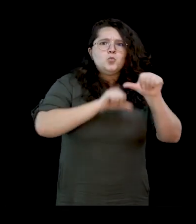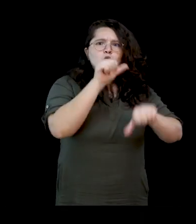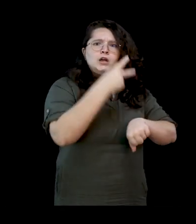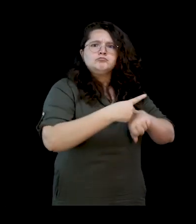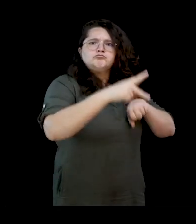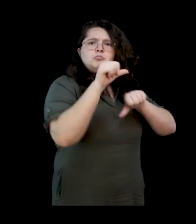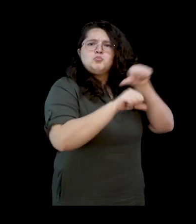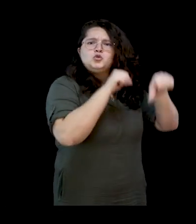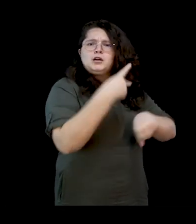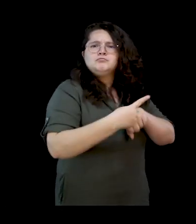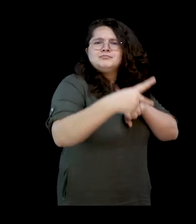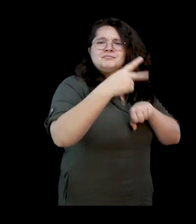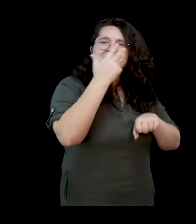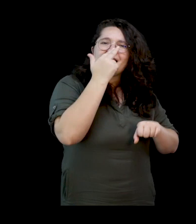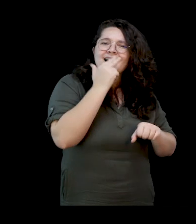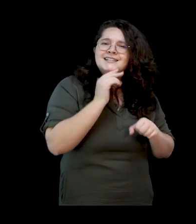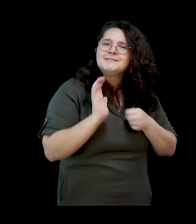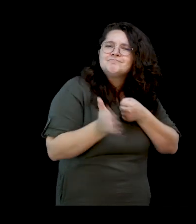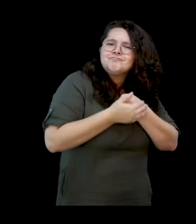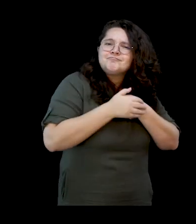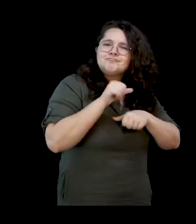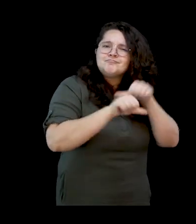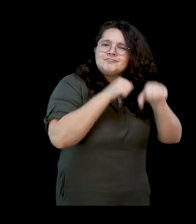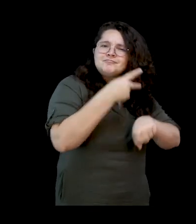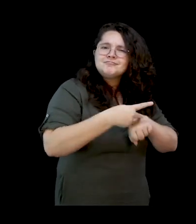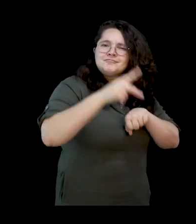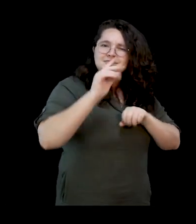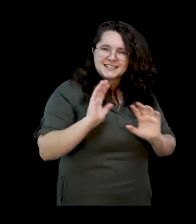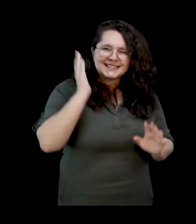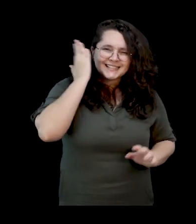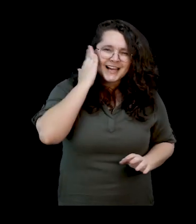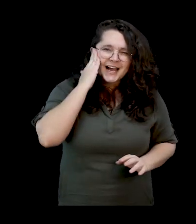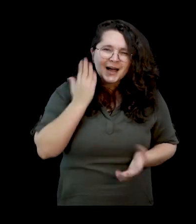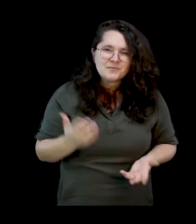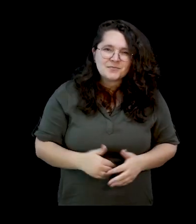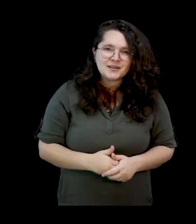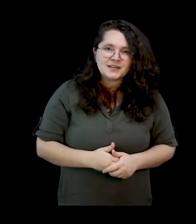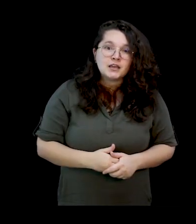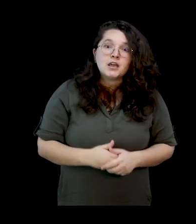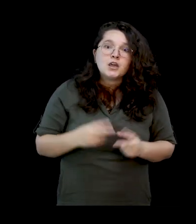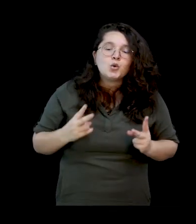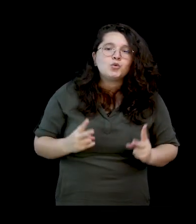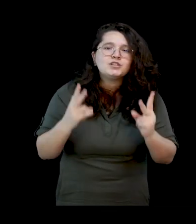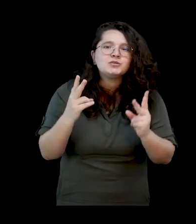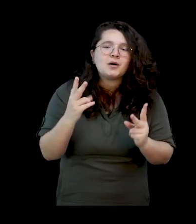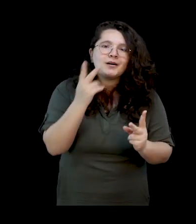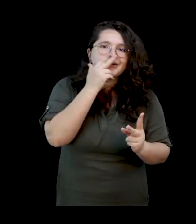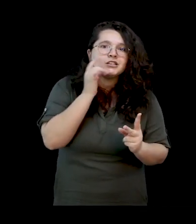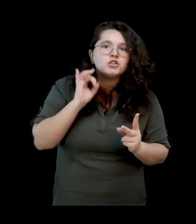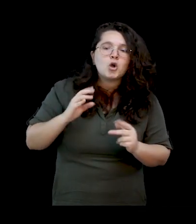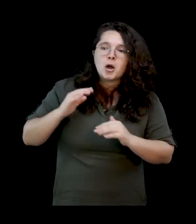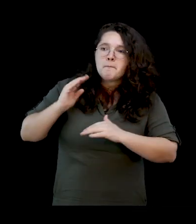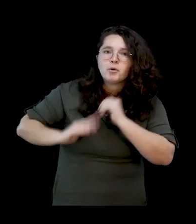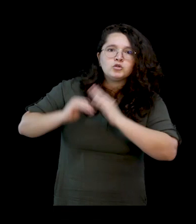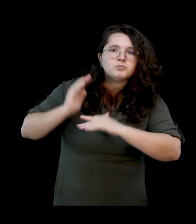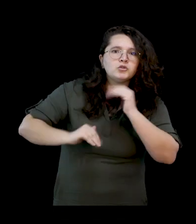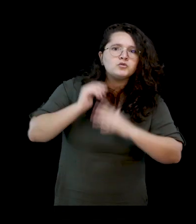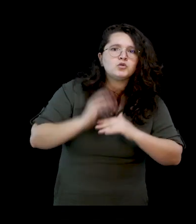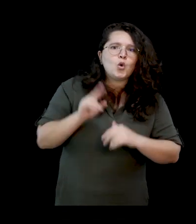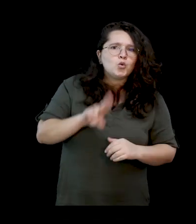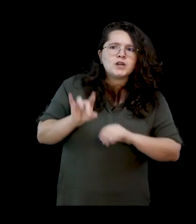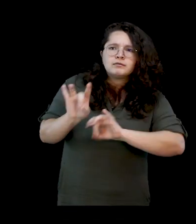coisa asséptica, numa coisa do âmbito de uma produção